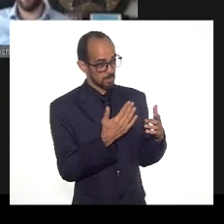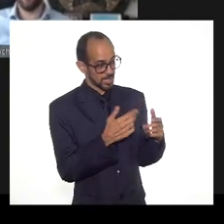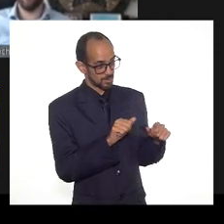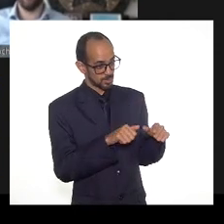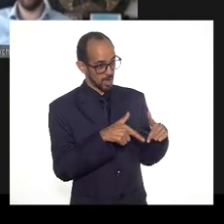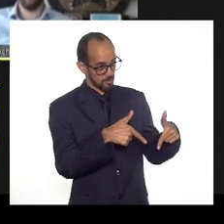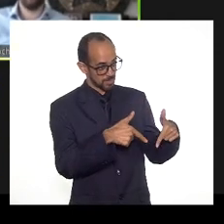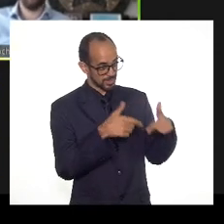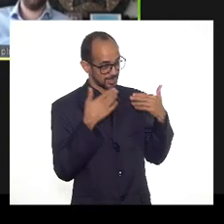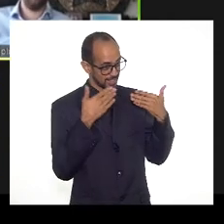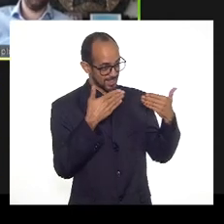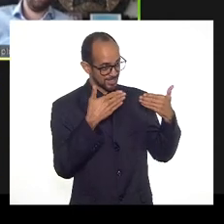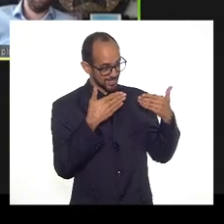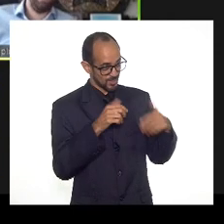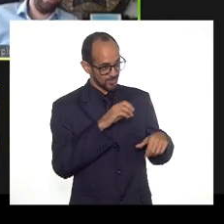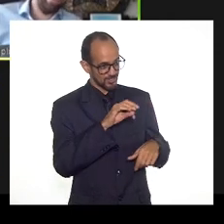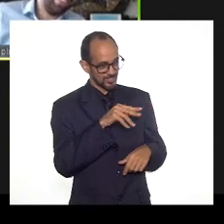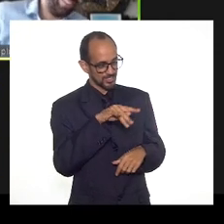valeu.